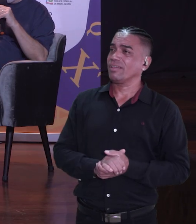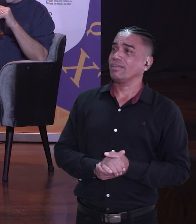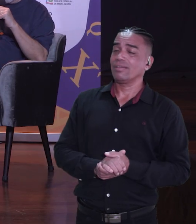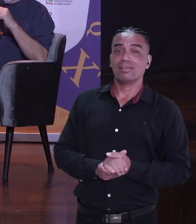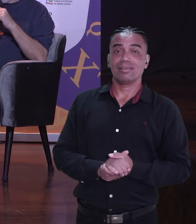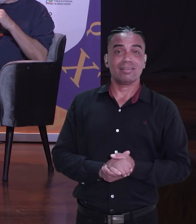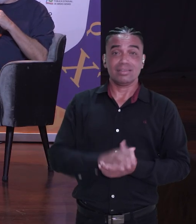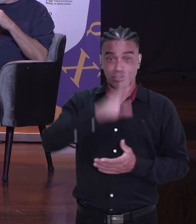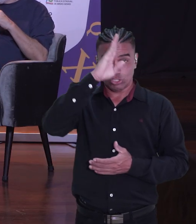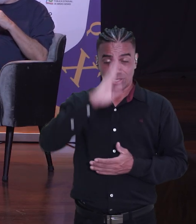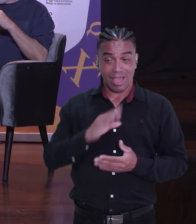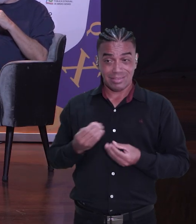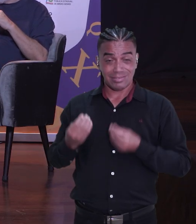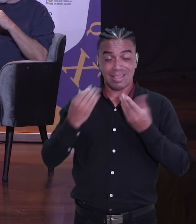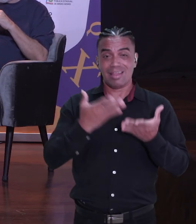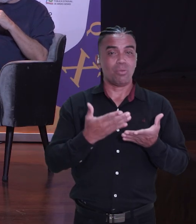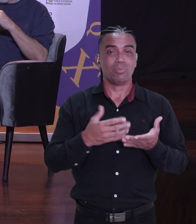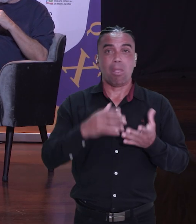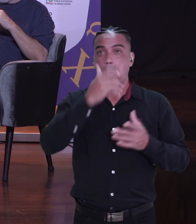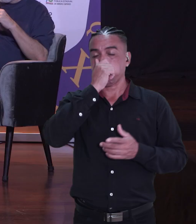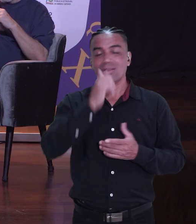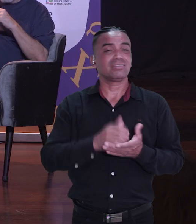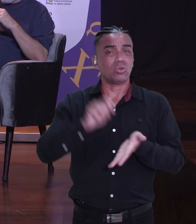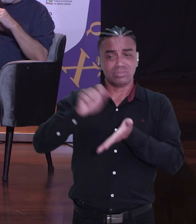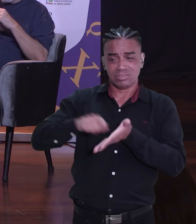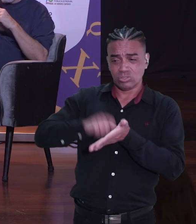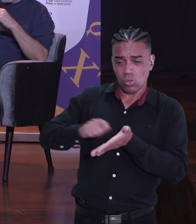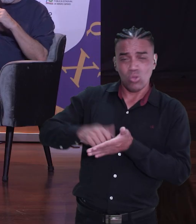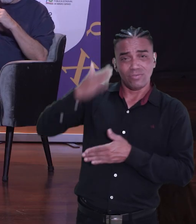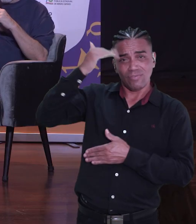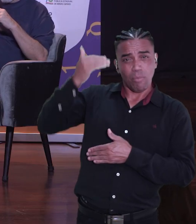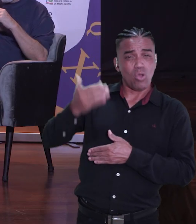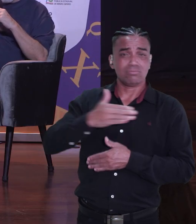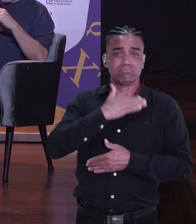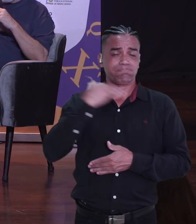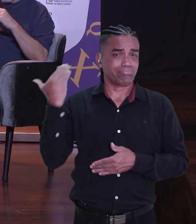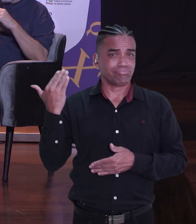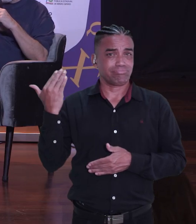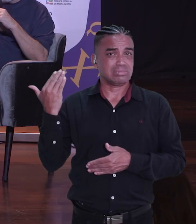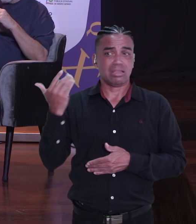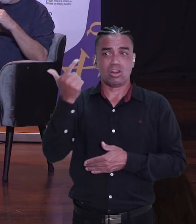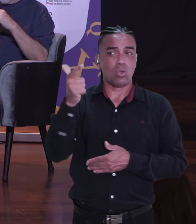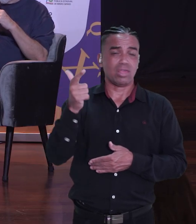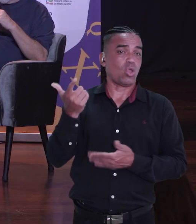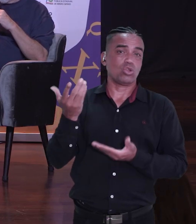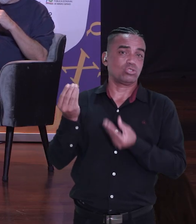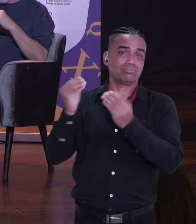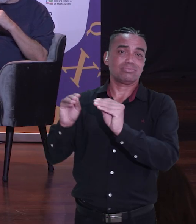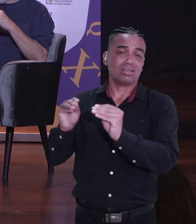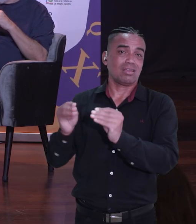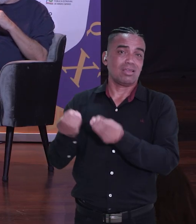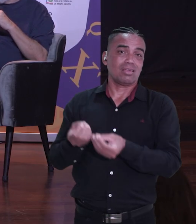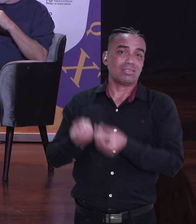difícil. Não querem nem de graça. Bibliotecas ocupa espaço. Escritores famosos, né, que faleceram, não